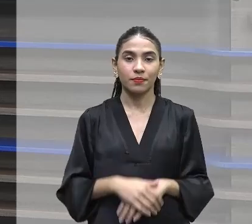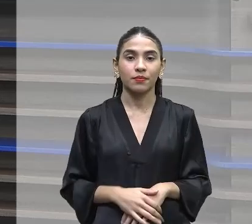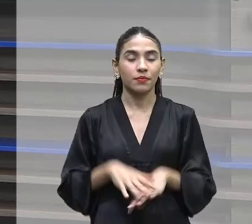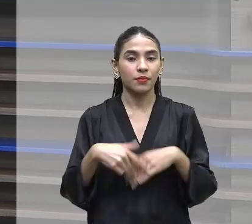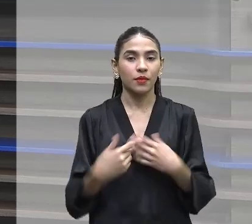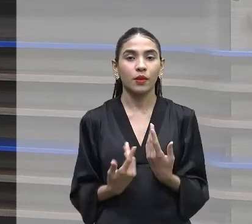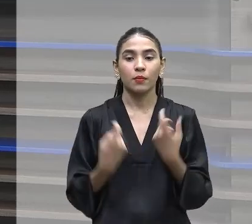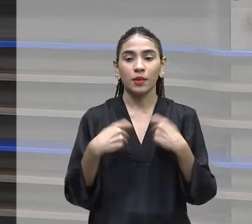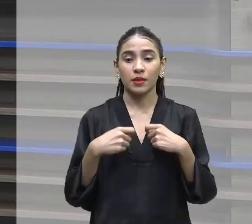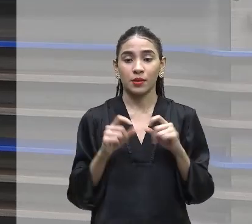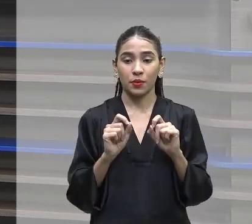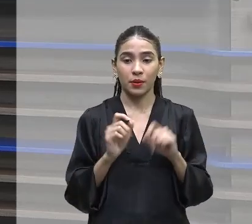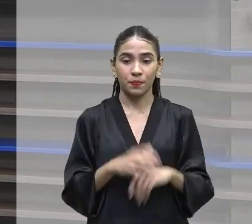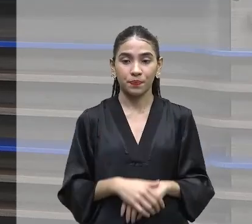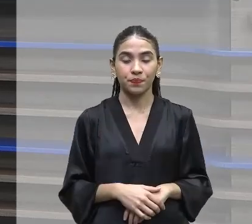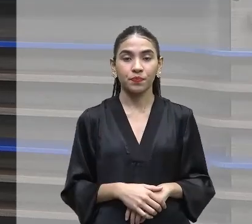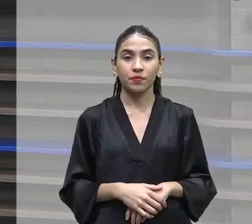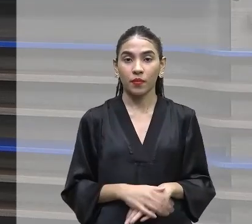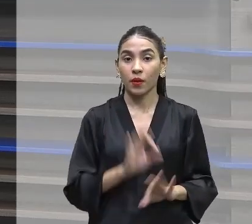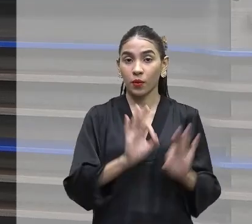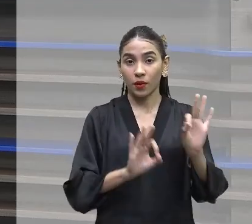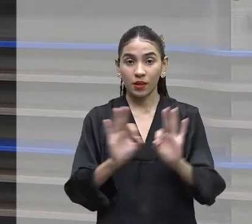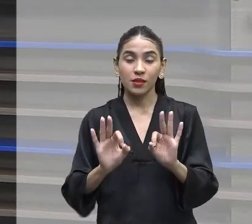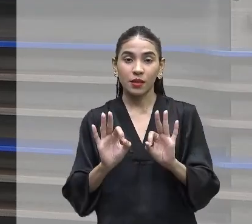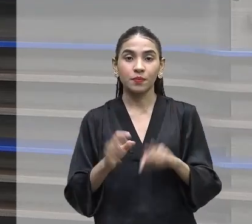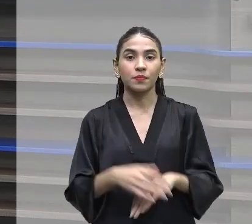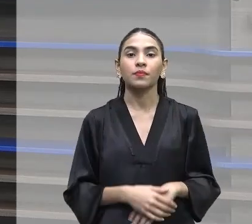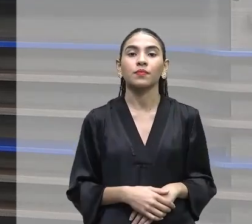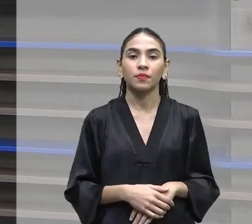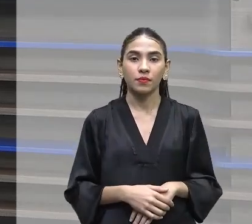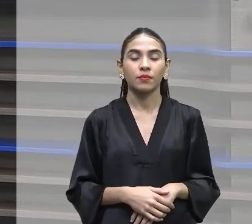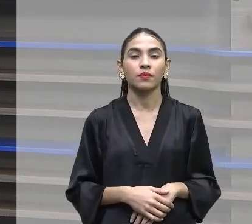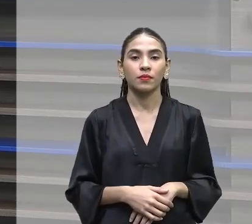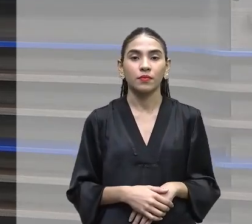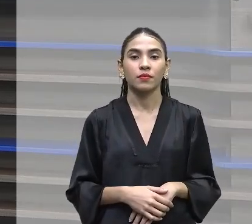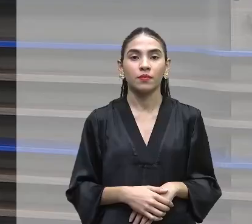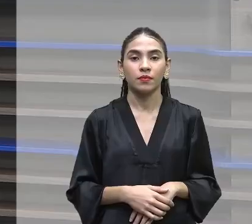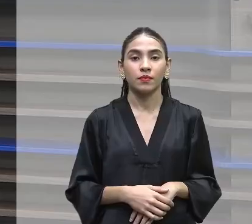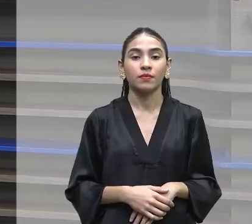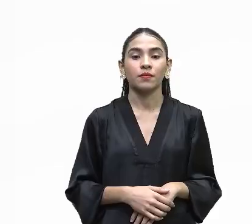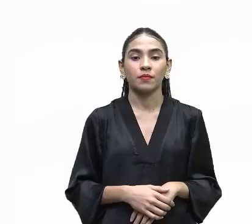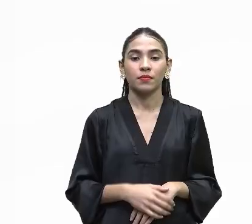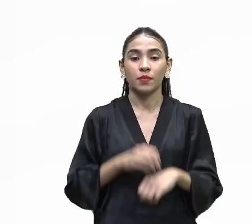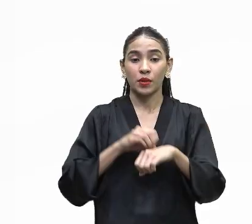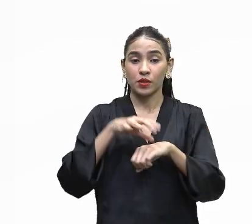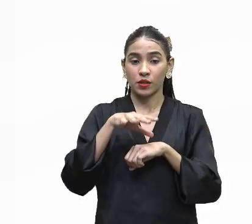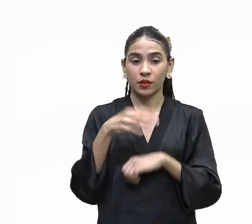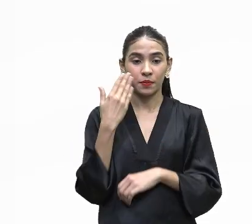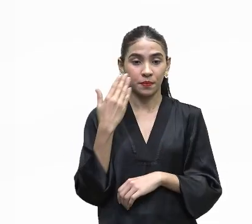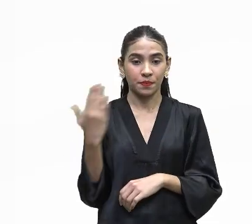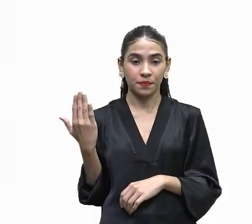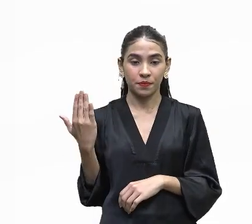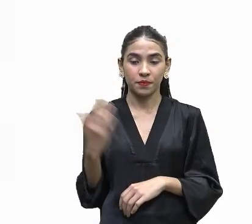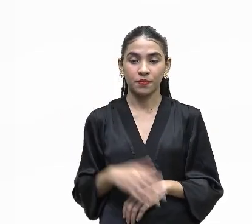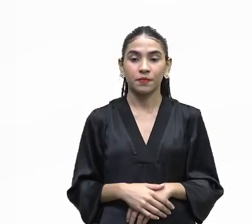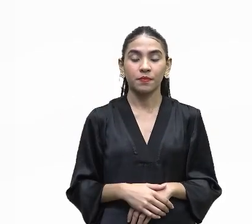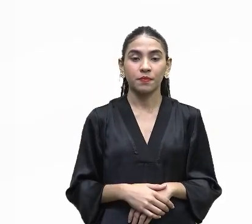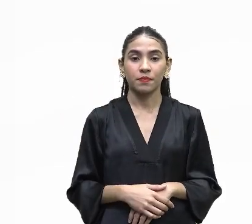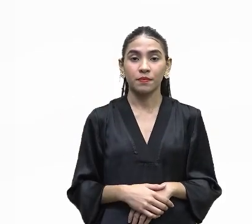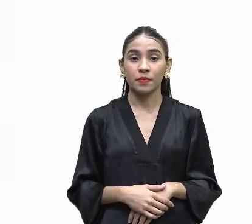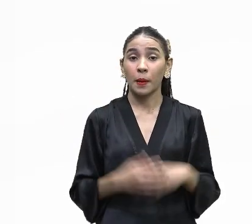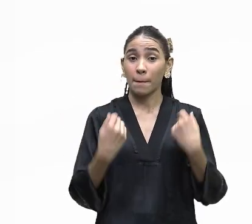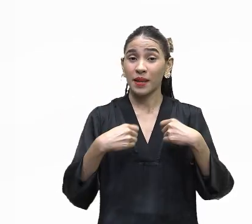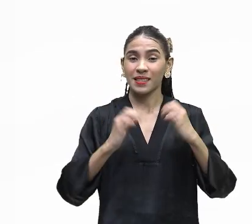Então, o que a gente precisa? A gente precisa se organizar. E aí entra o nosso próximo tópico, que é qual? Vamos ver aí.